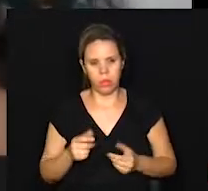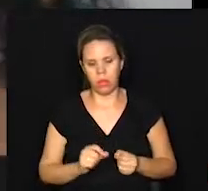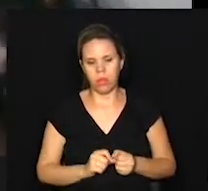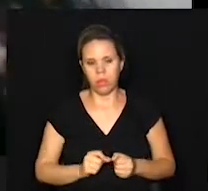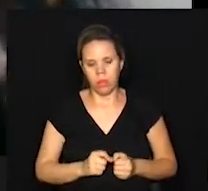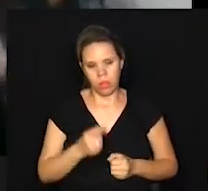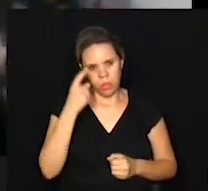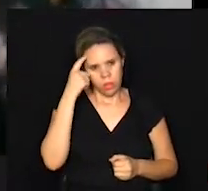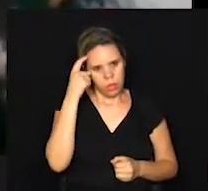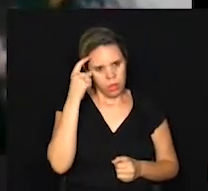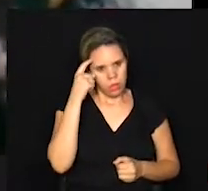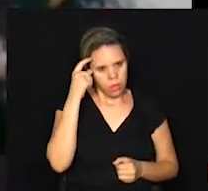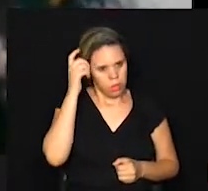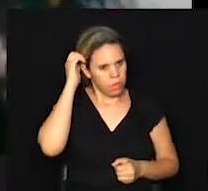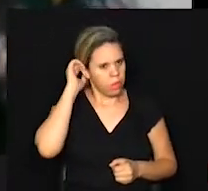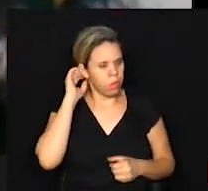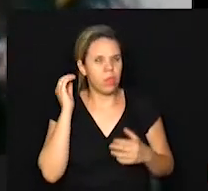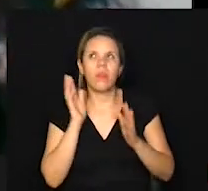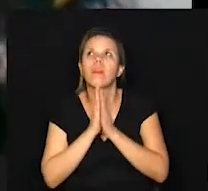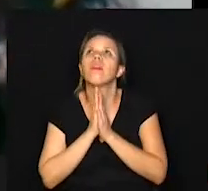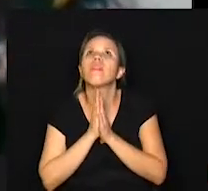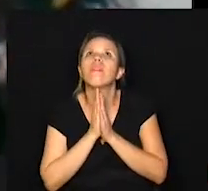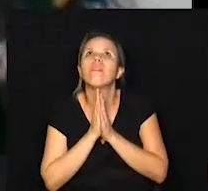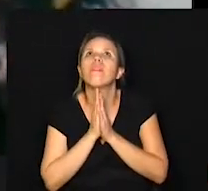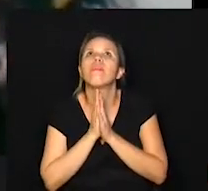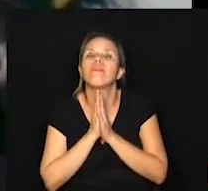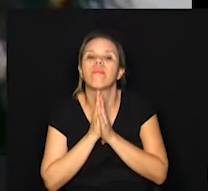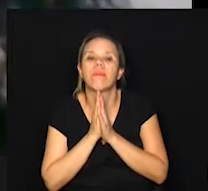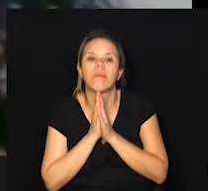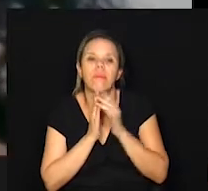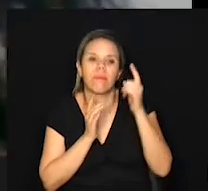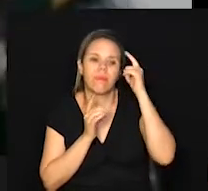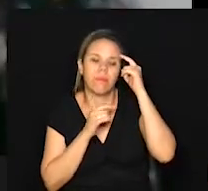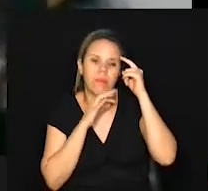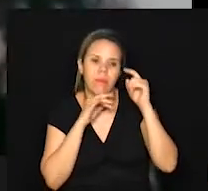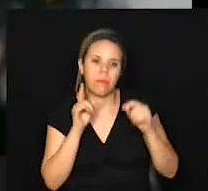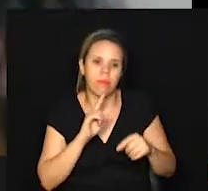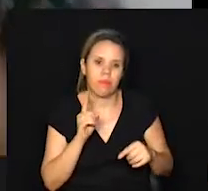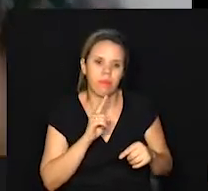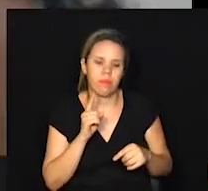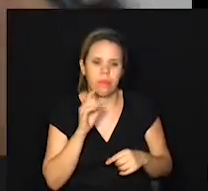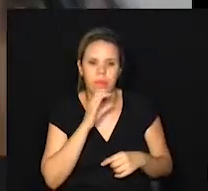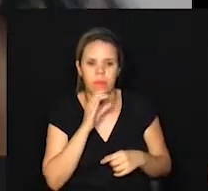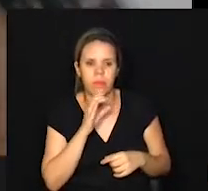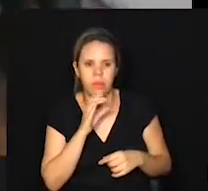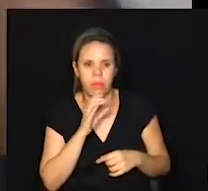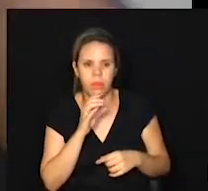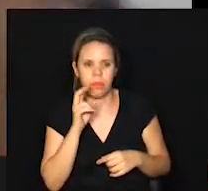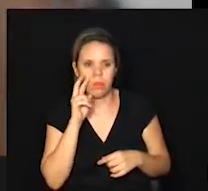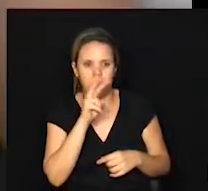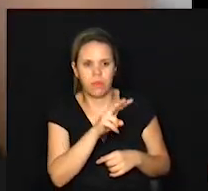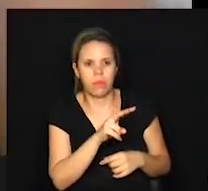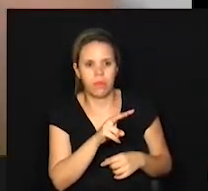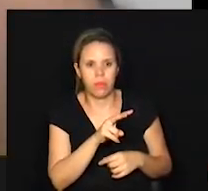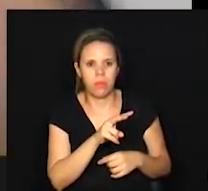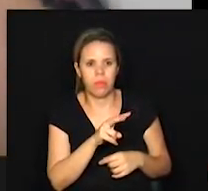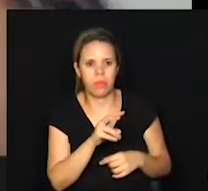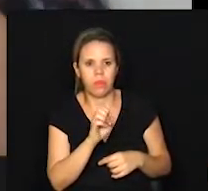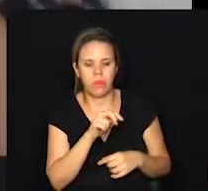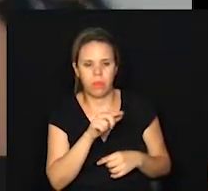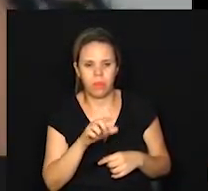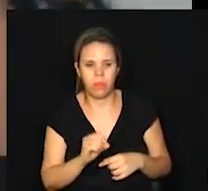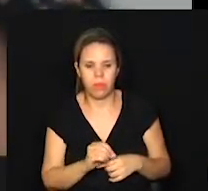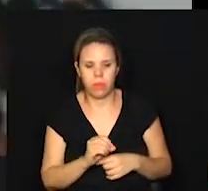penso quando eu acordo no meio da noite é, pelo amor de Deus, que não venha um pensamento ruim. De imediato, eu vejo a cara do senhor Enzo,